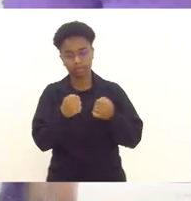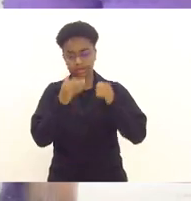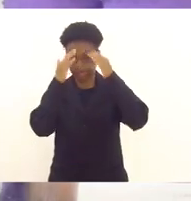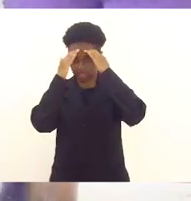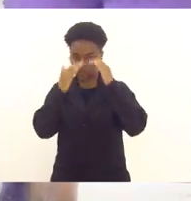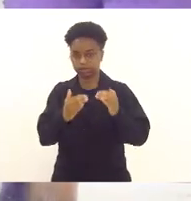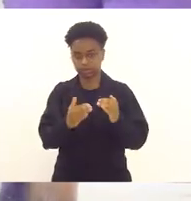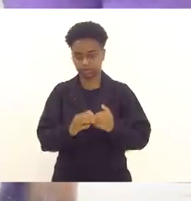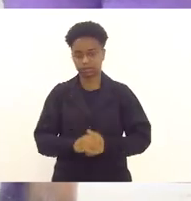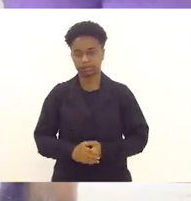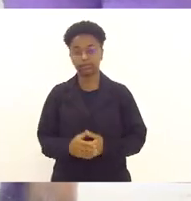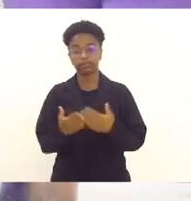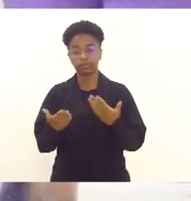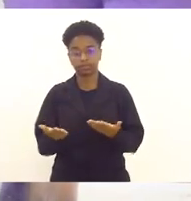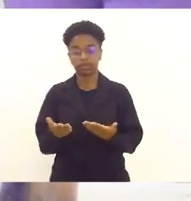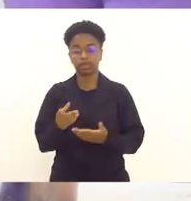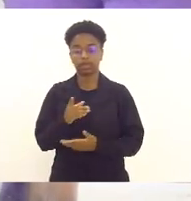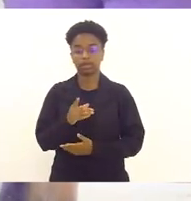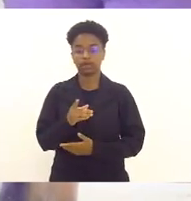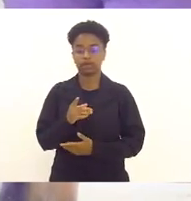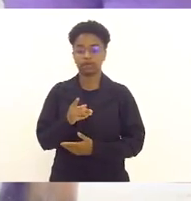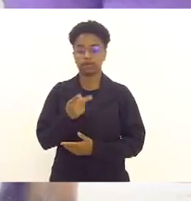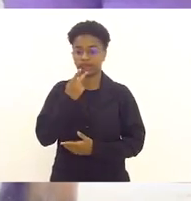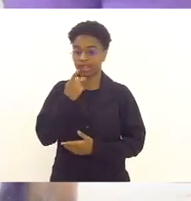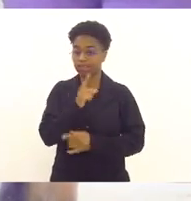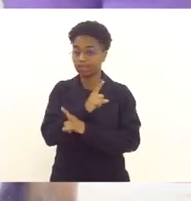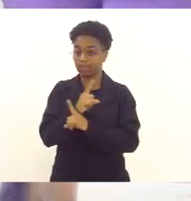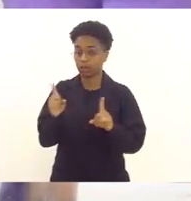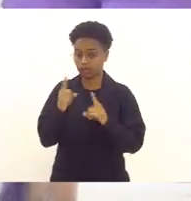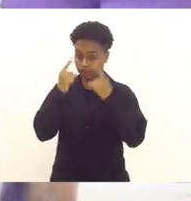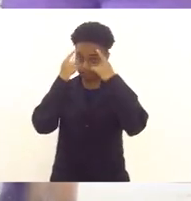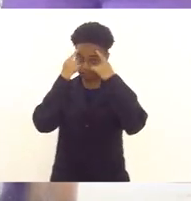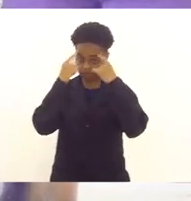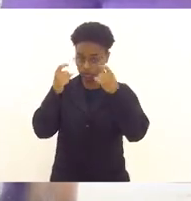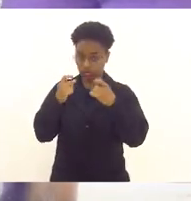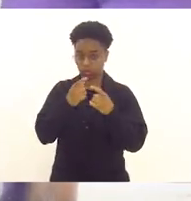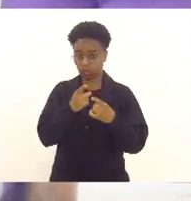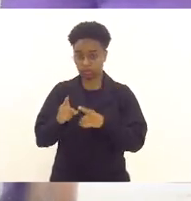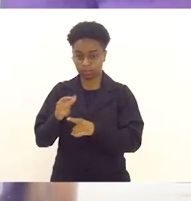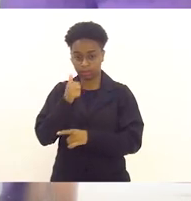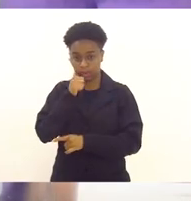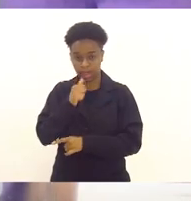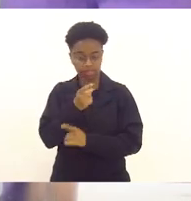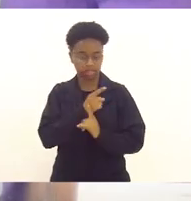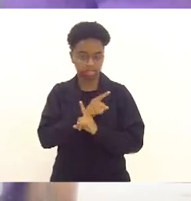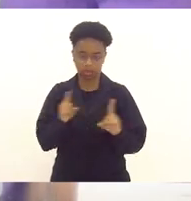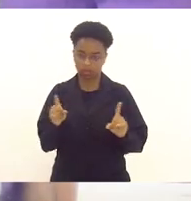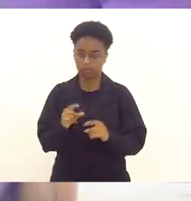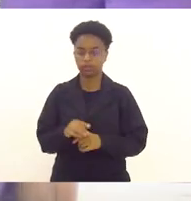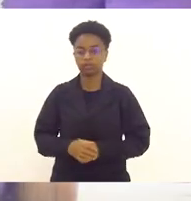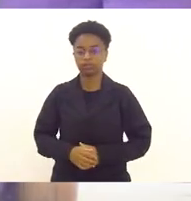contra a violência não violência contra mulher me perdoem nós tivemos